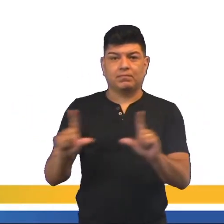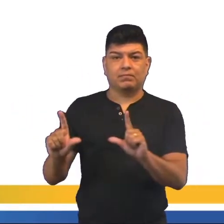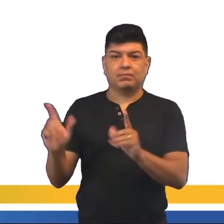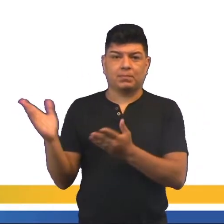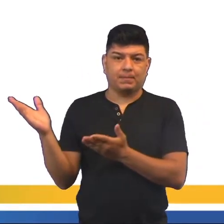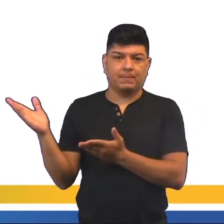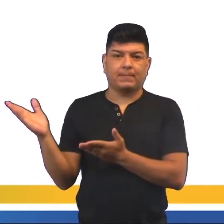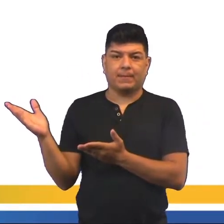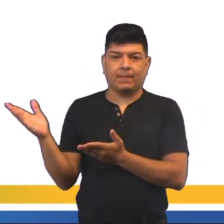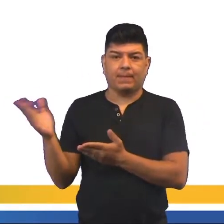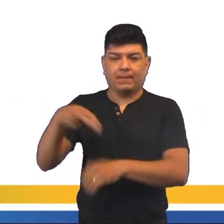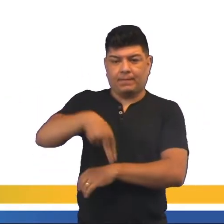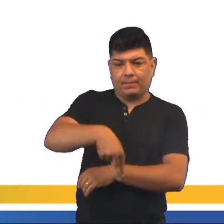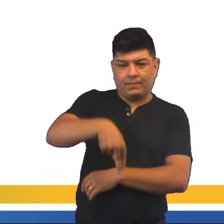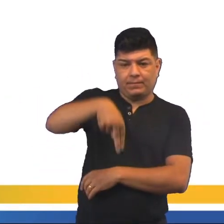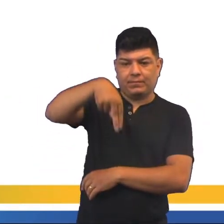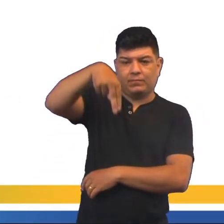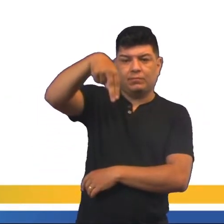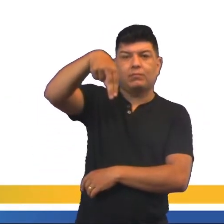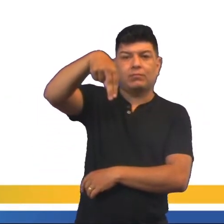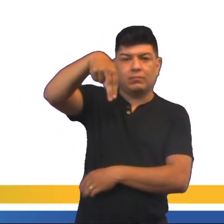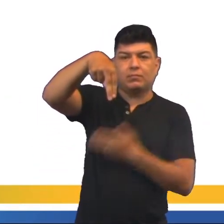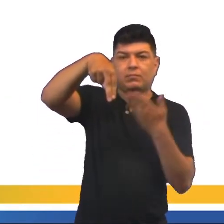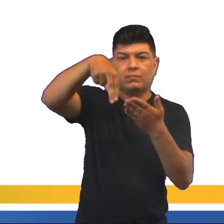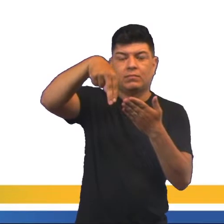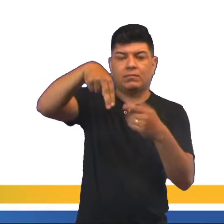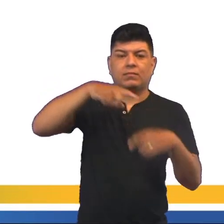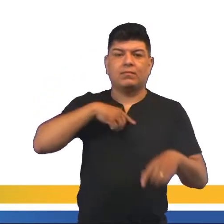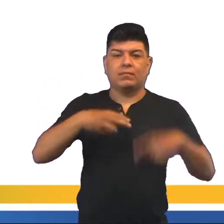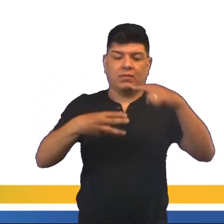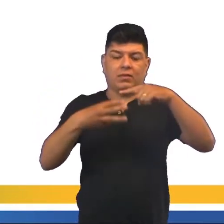comigo. O Nordeste tem